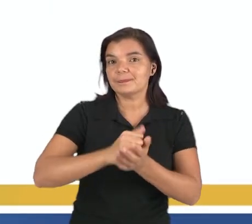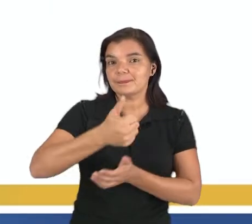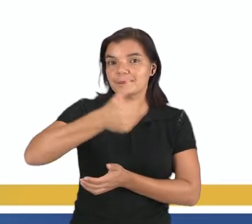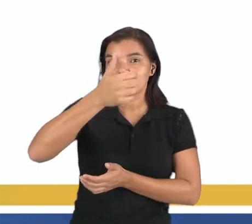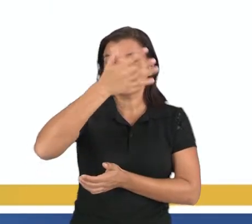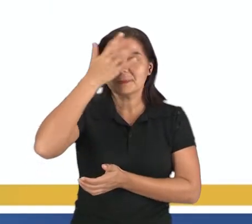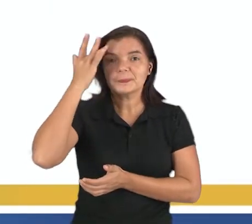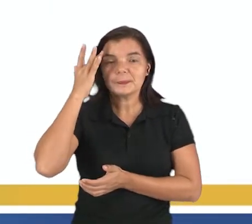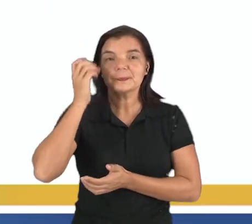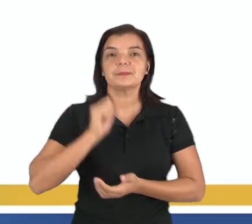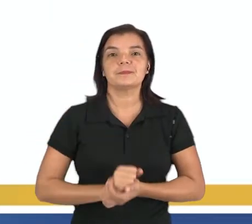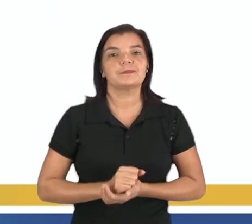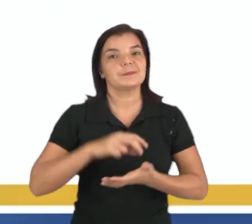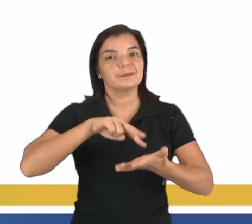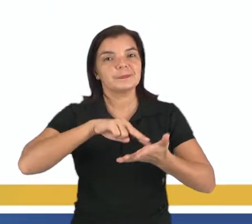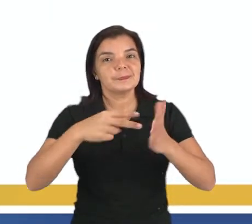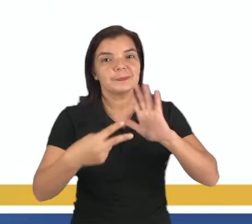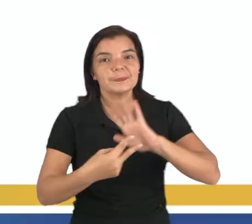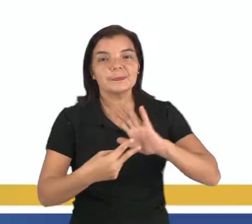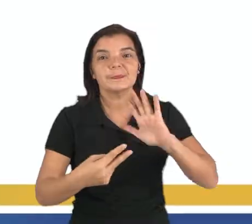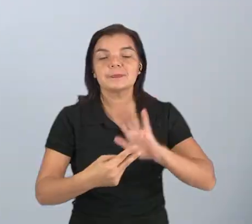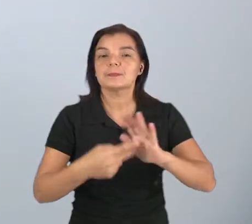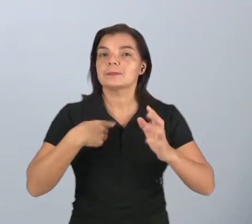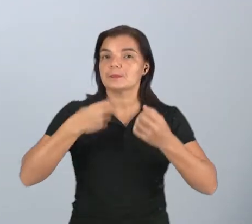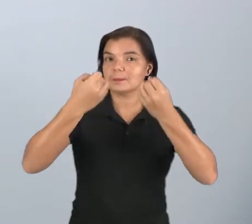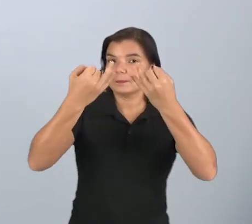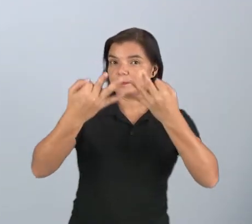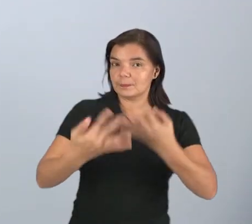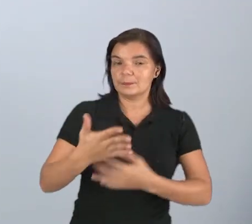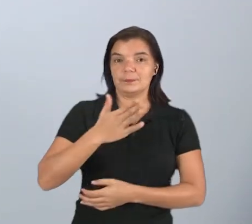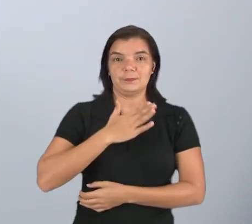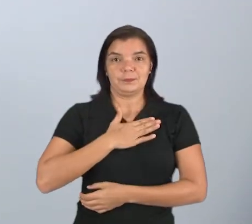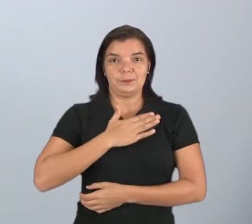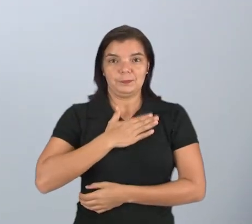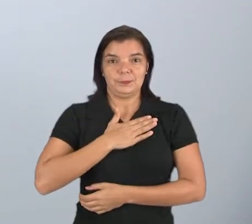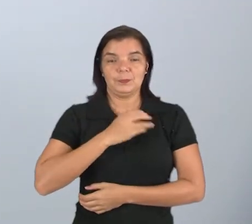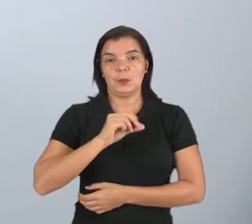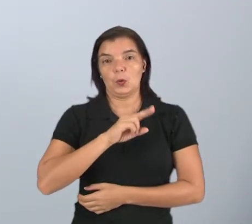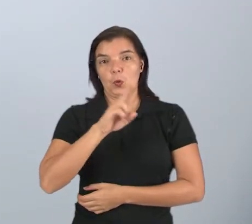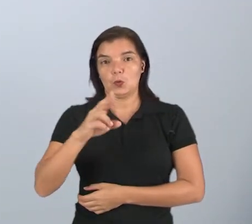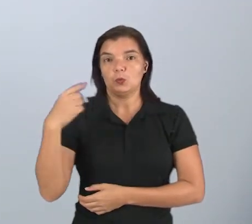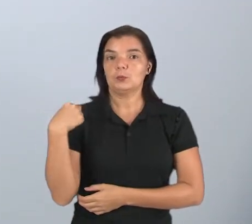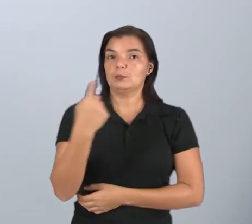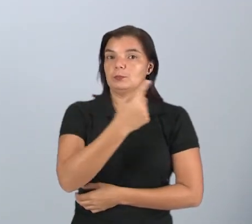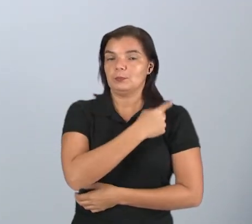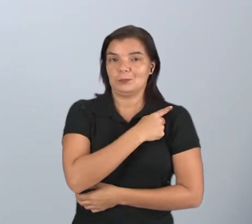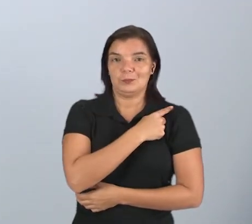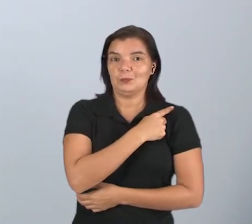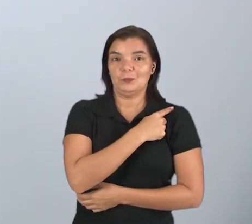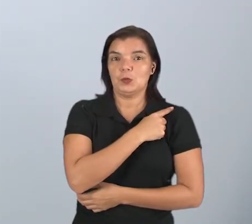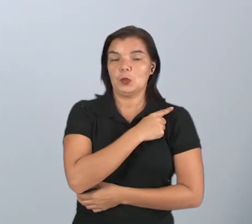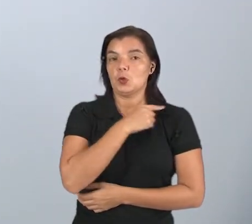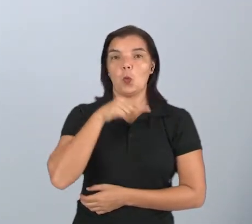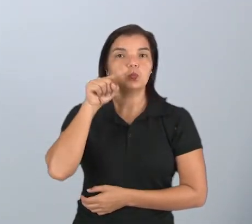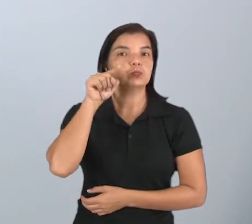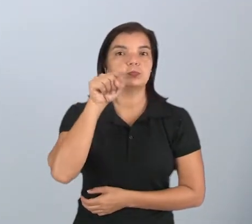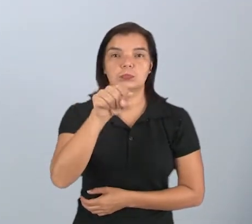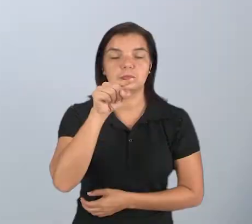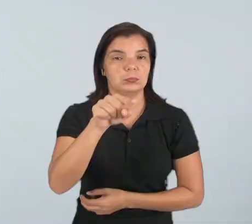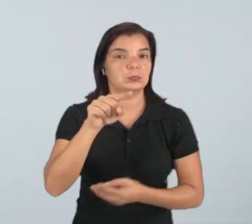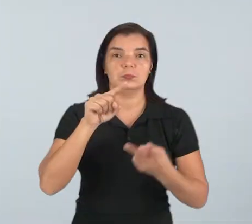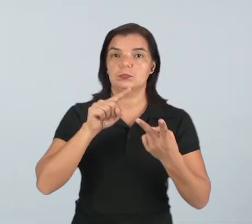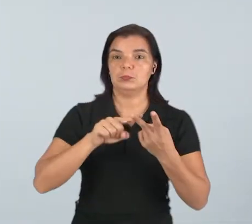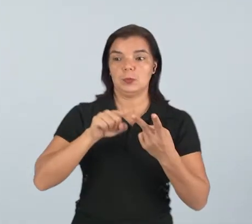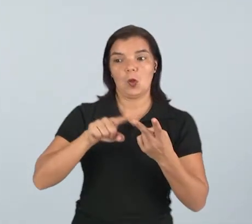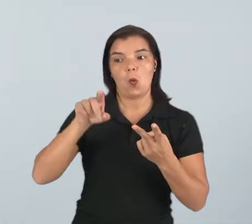em primeira pessoa, ou seja, eu vou falar sobre mim ou eu vou falar sobre nós, eu não vou falar sobre você, eu não vou